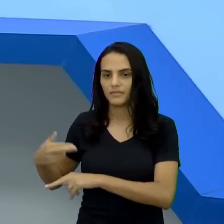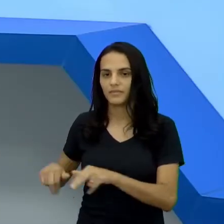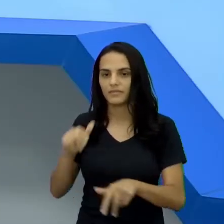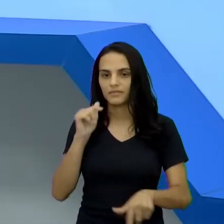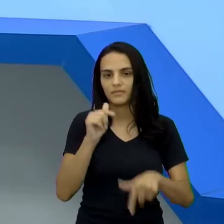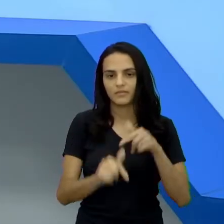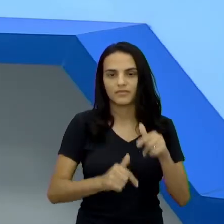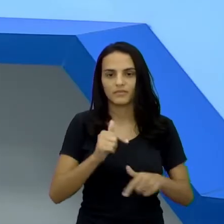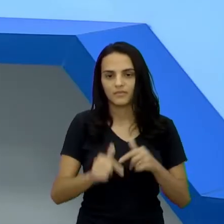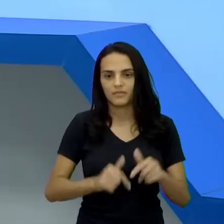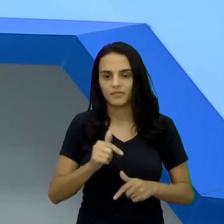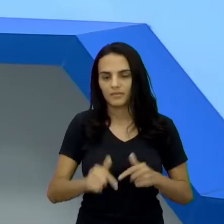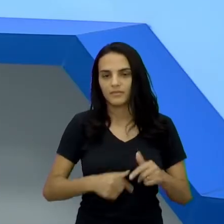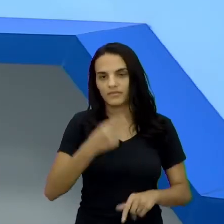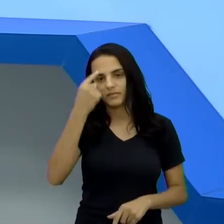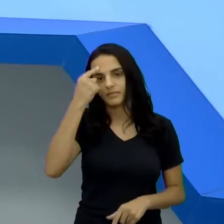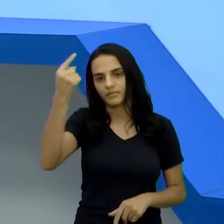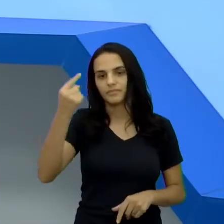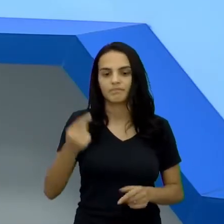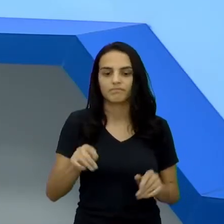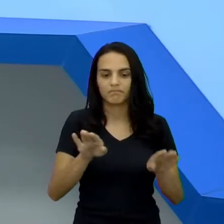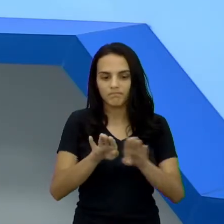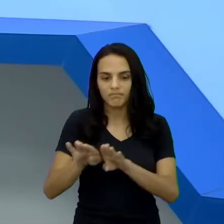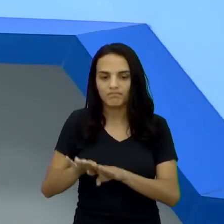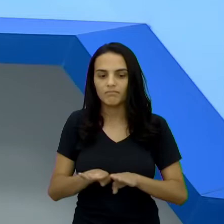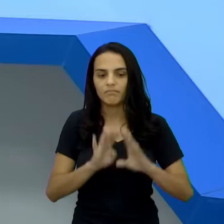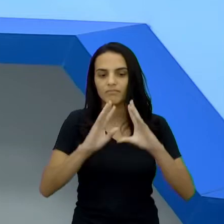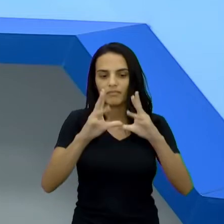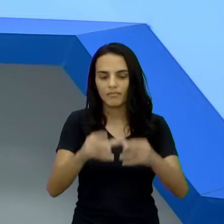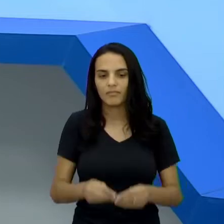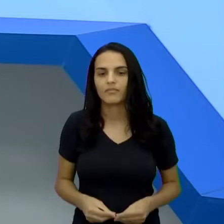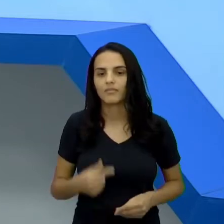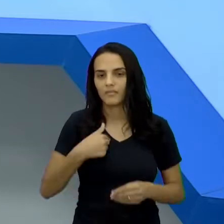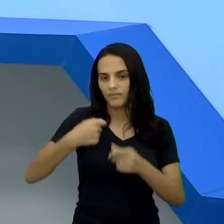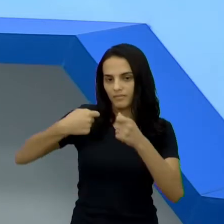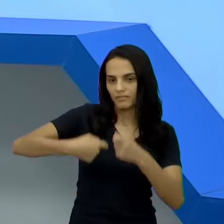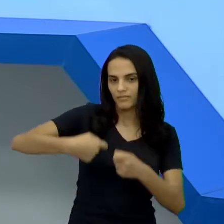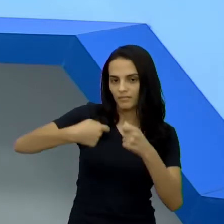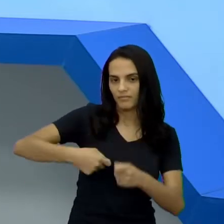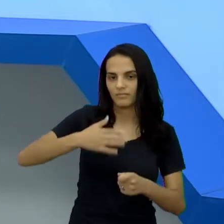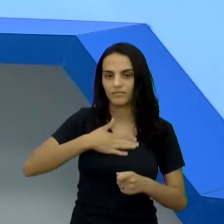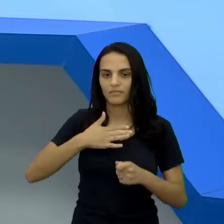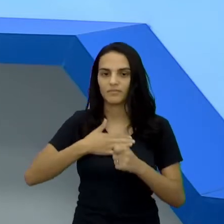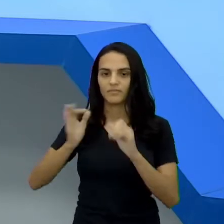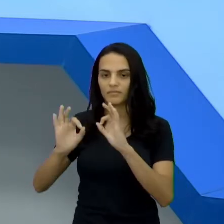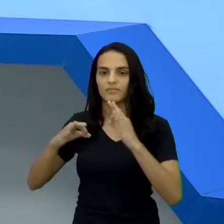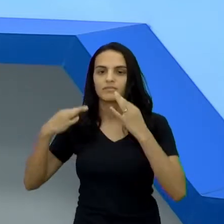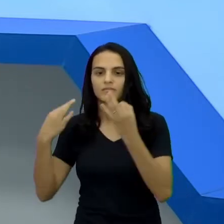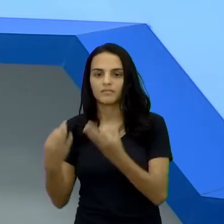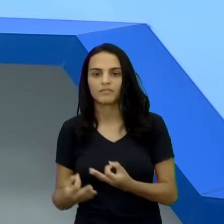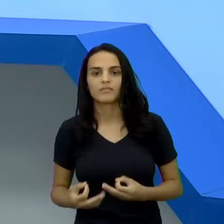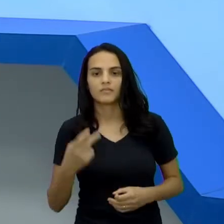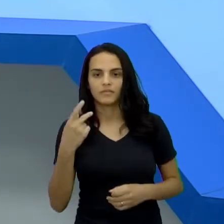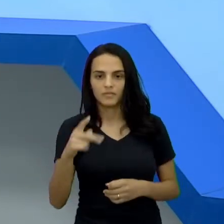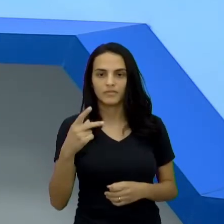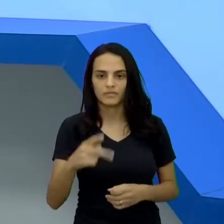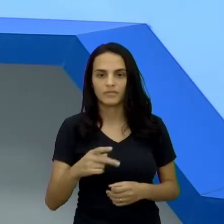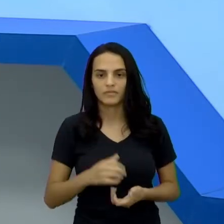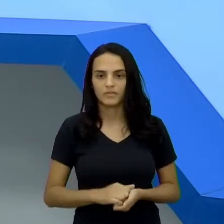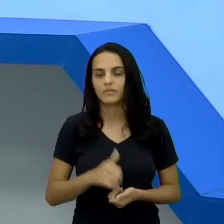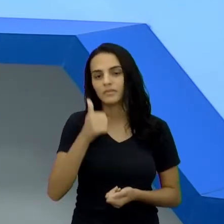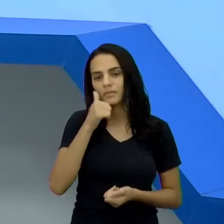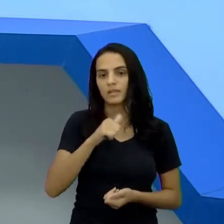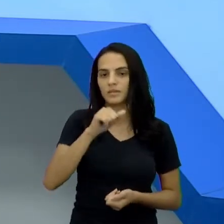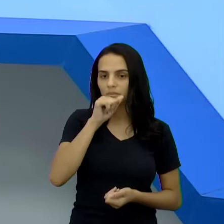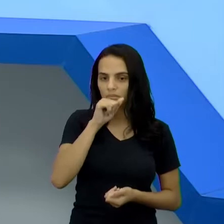trabalho, essa ideia de estabilidade de carreira, eu fui muito cobrada pela minha família, de tipo, você tem que... Mais pela minha